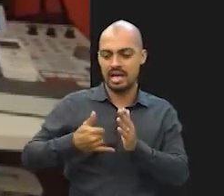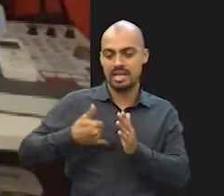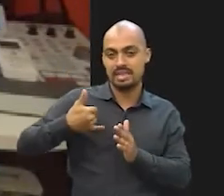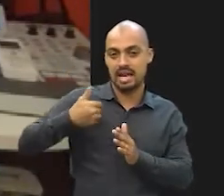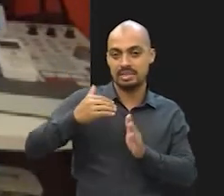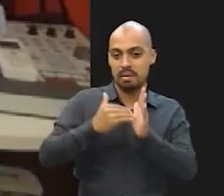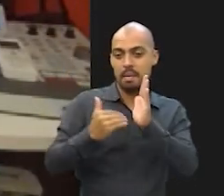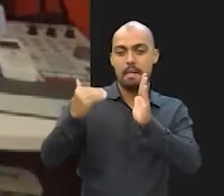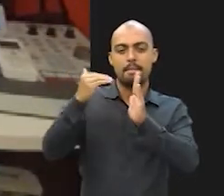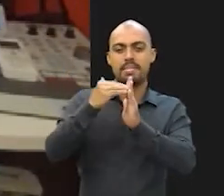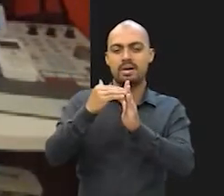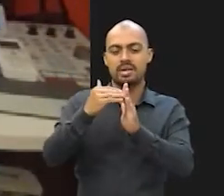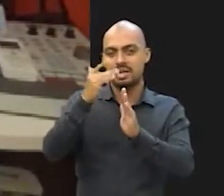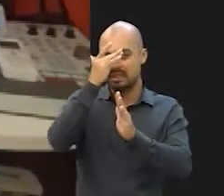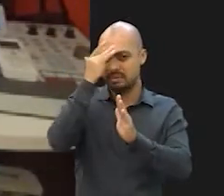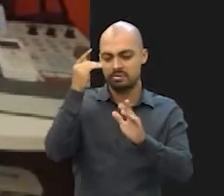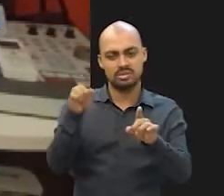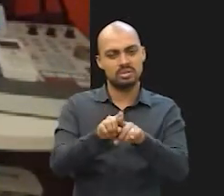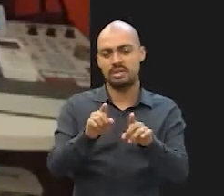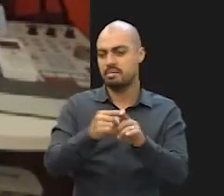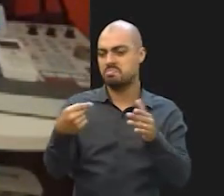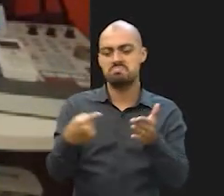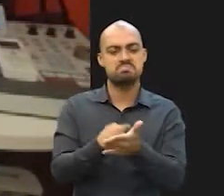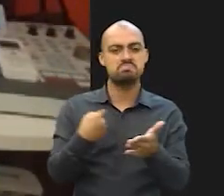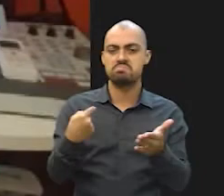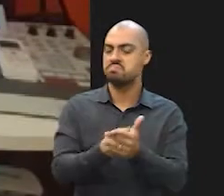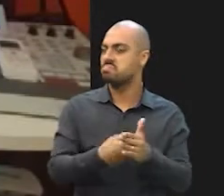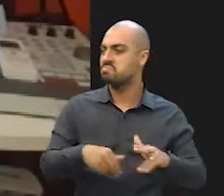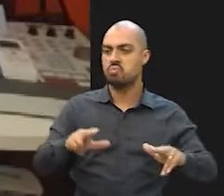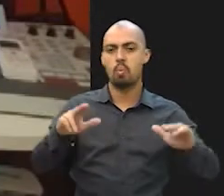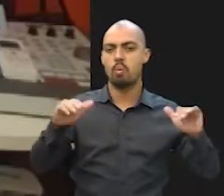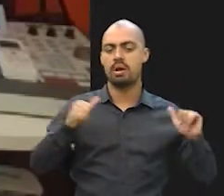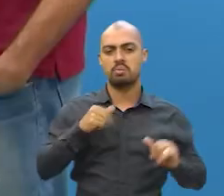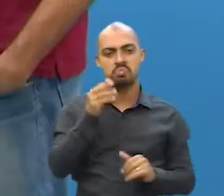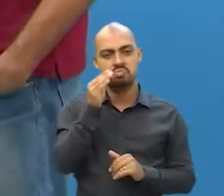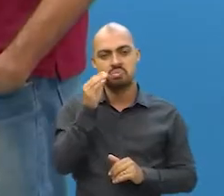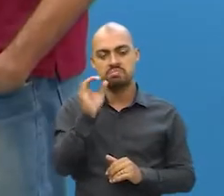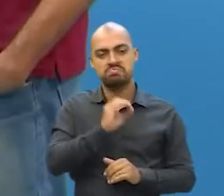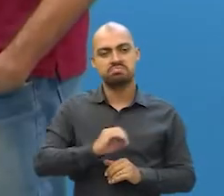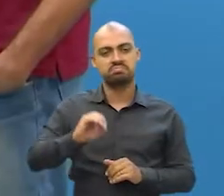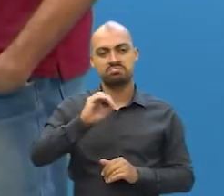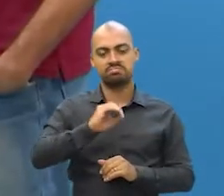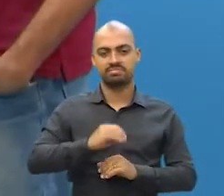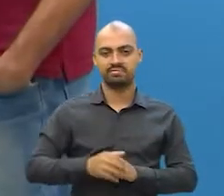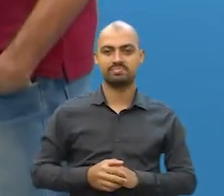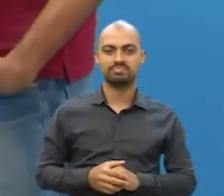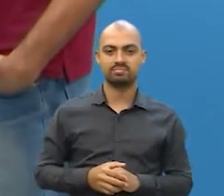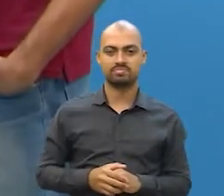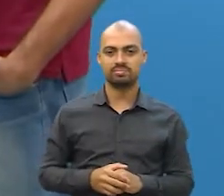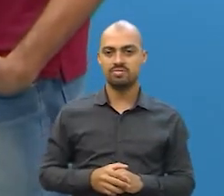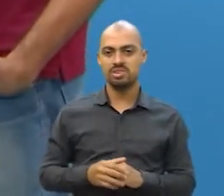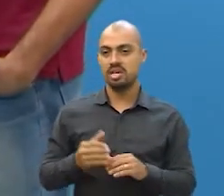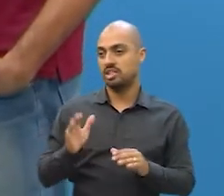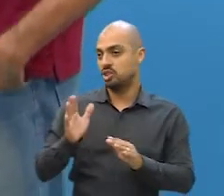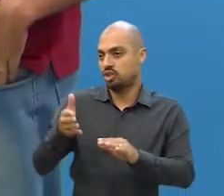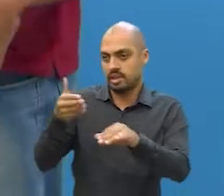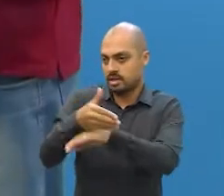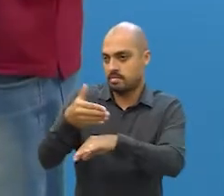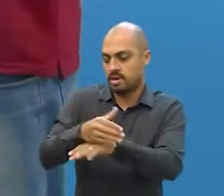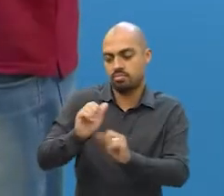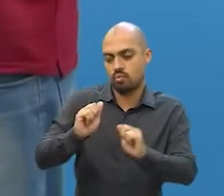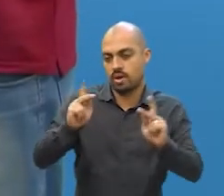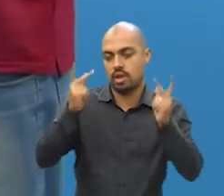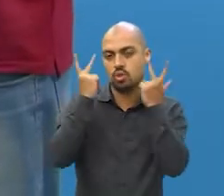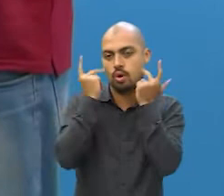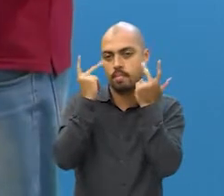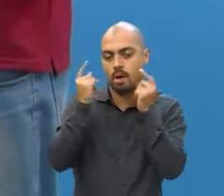idade, acredito também que as pessoas também nunca tiveram a curiosidade de perguntar a minha idade de fato, entendeu? Já estava lá trabalhando, vamos